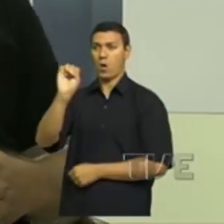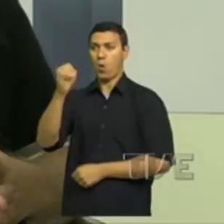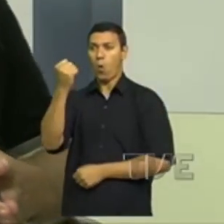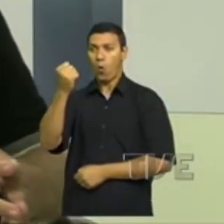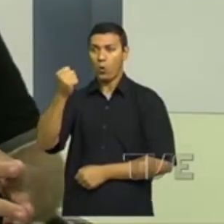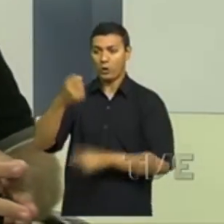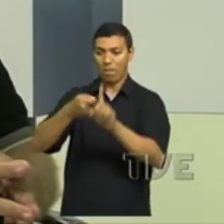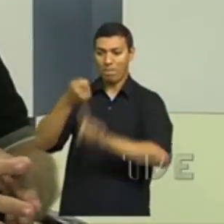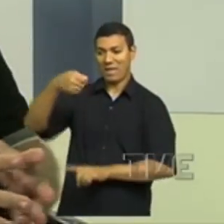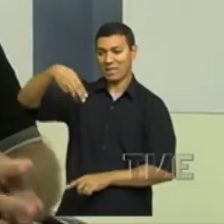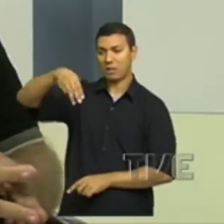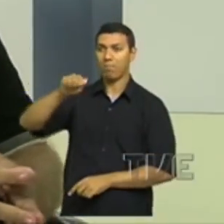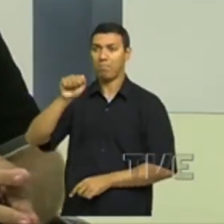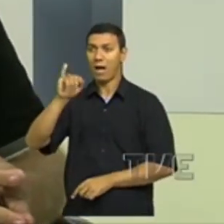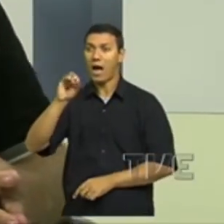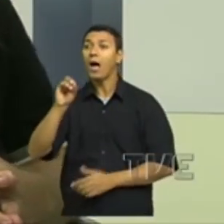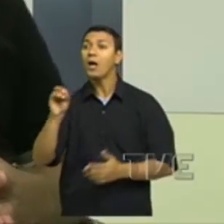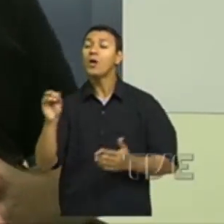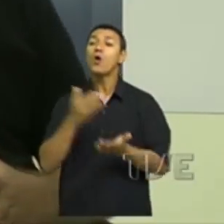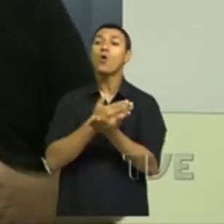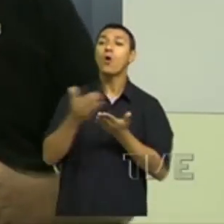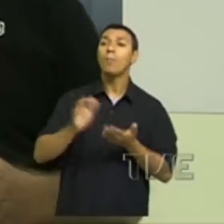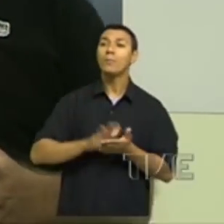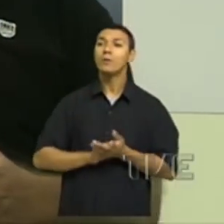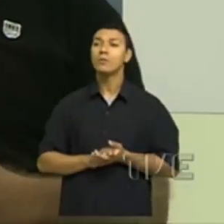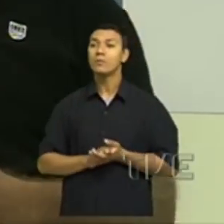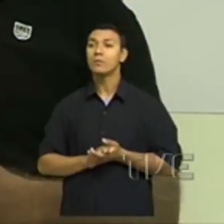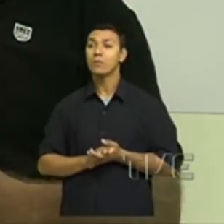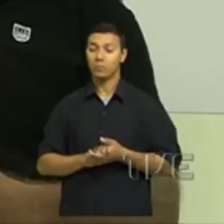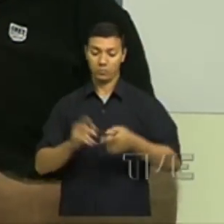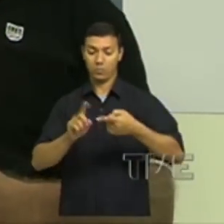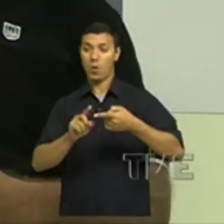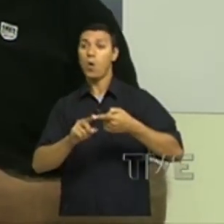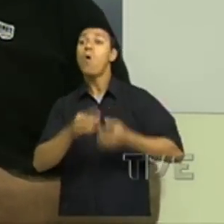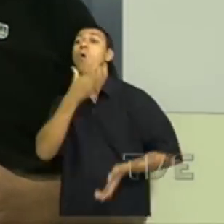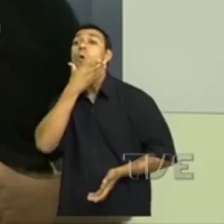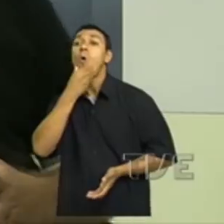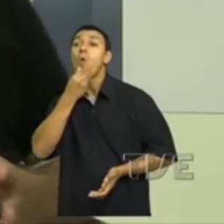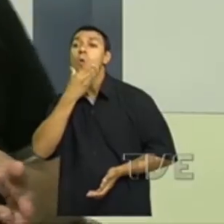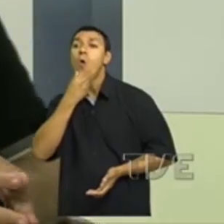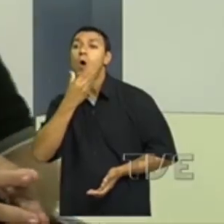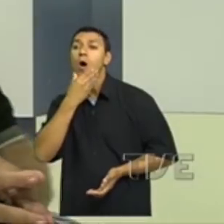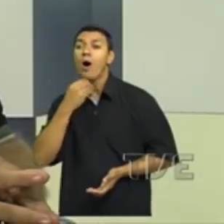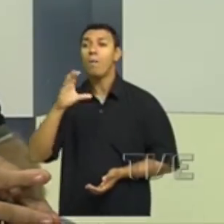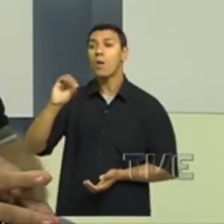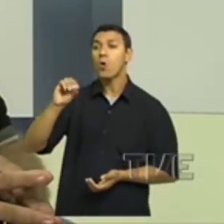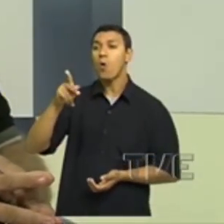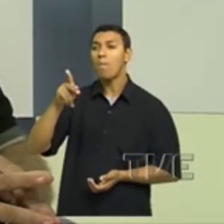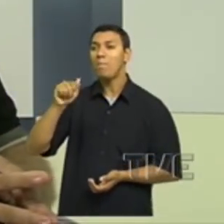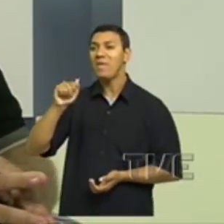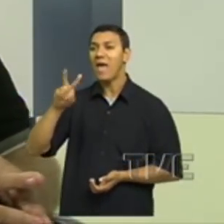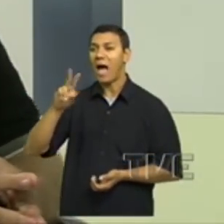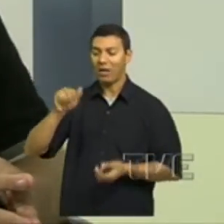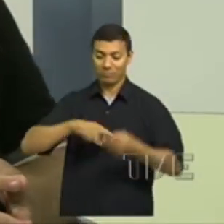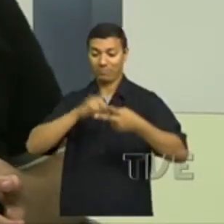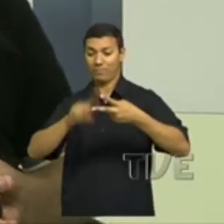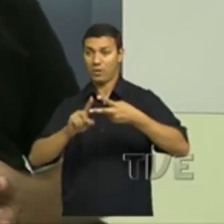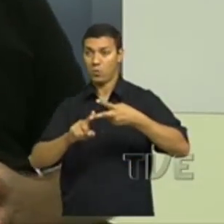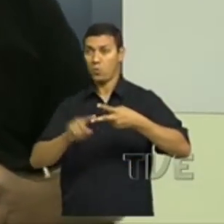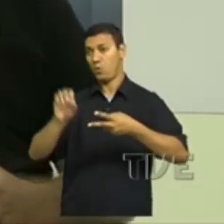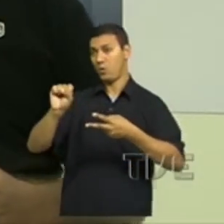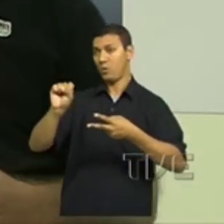próximo, começa... Dia 8 de maio. 8 de maio, começa com O Homem que Copiava, depois vem O Saneamento